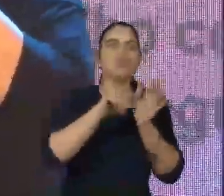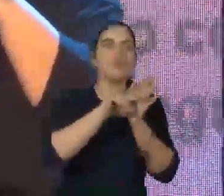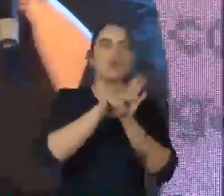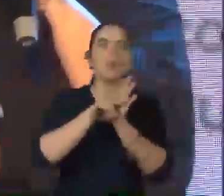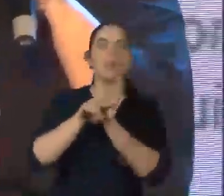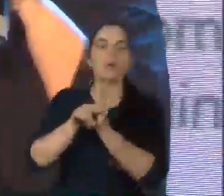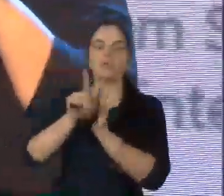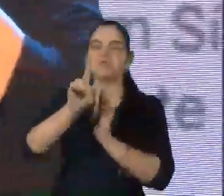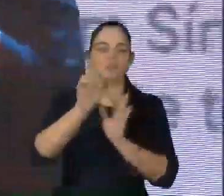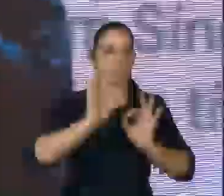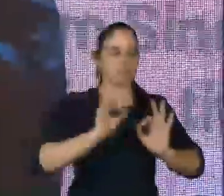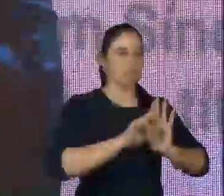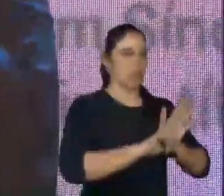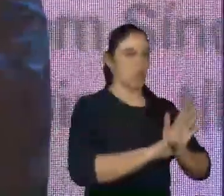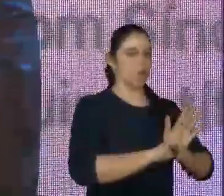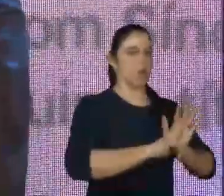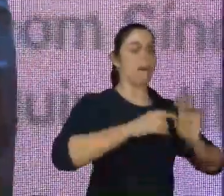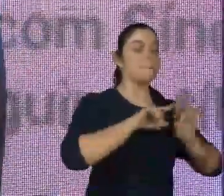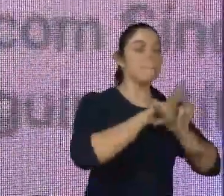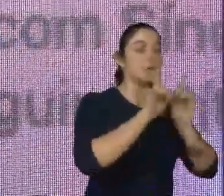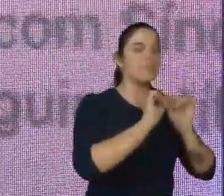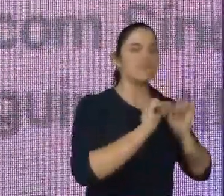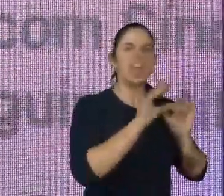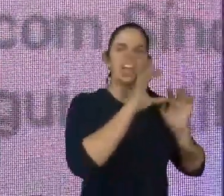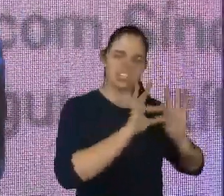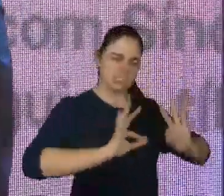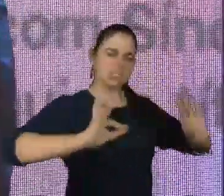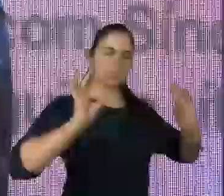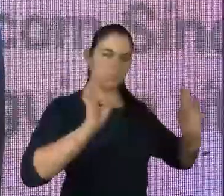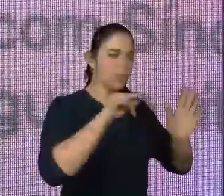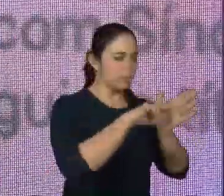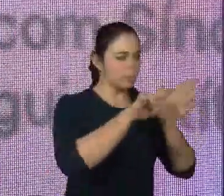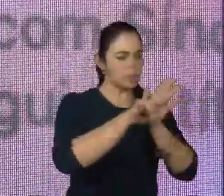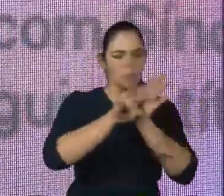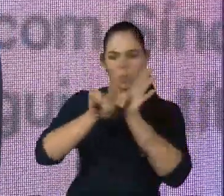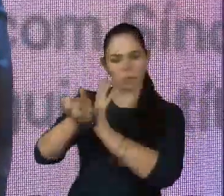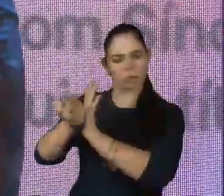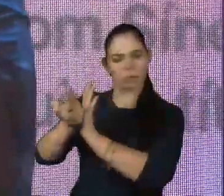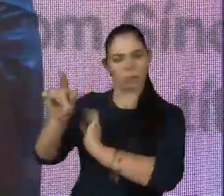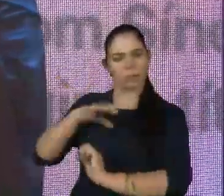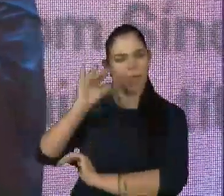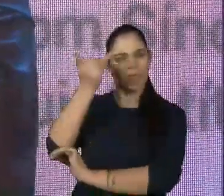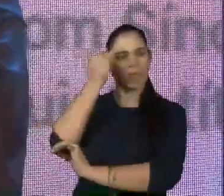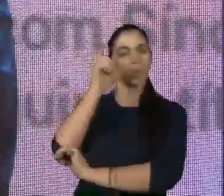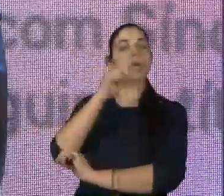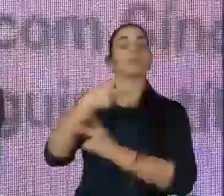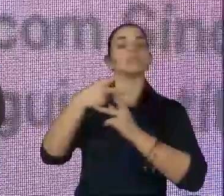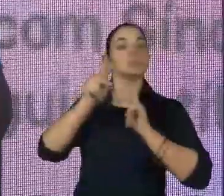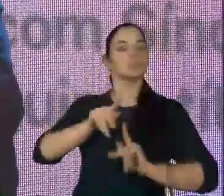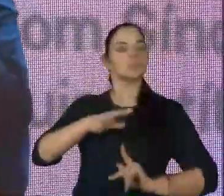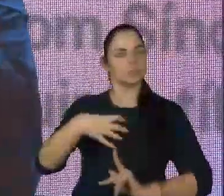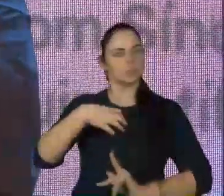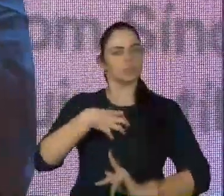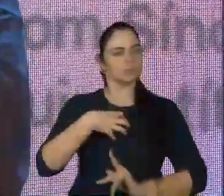sou pesquisadora, mas eu fiz um questionário muito, muito simples para entender o que as pessoas sentiam. Então, aqui